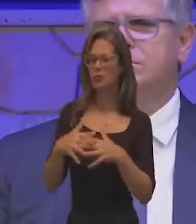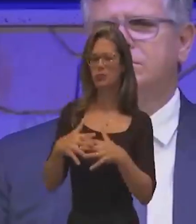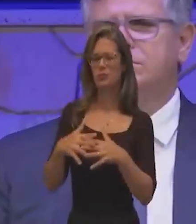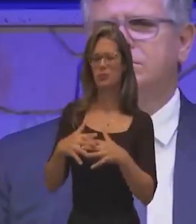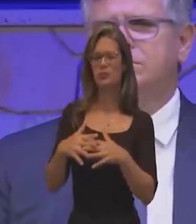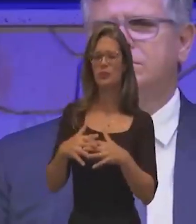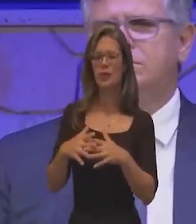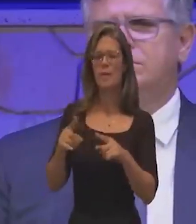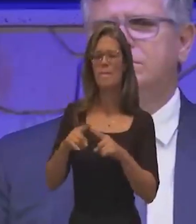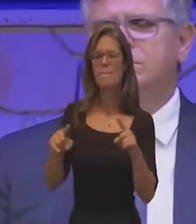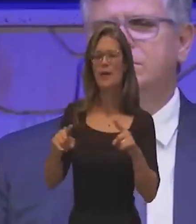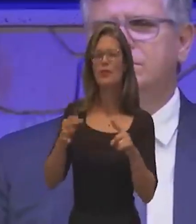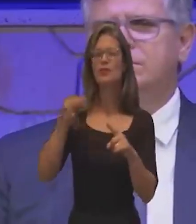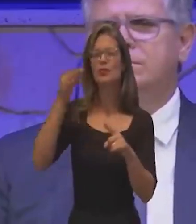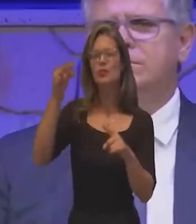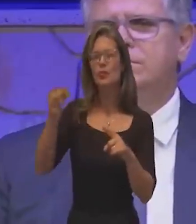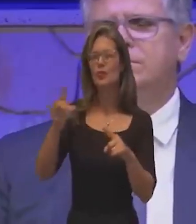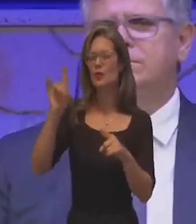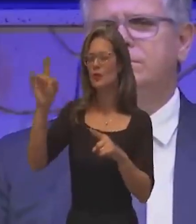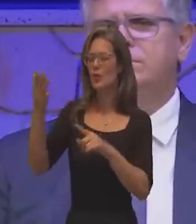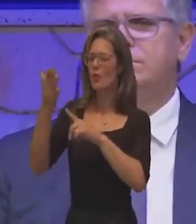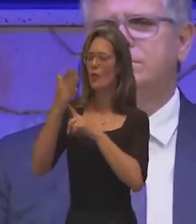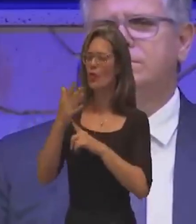Mas um dia tudo será revelado.